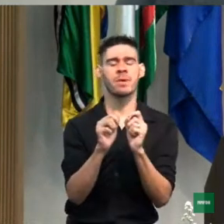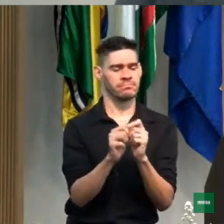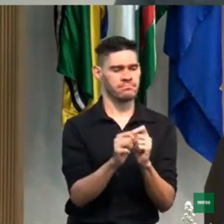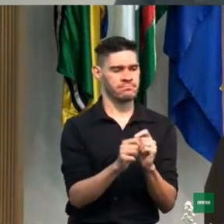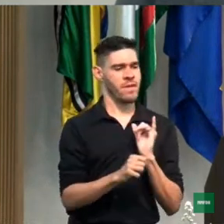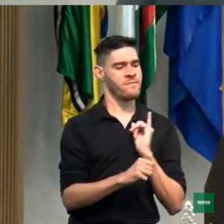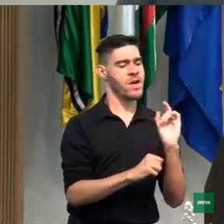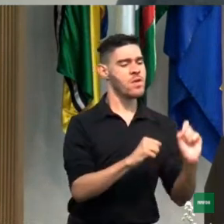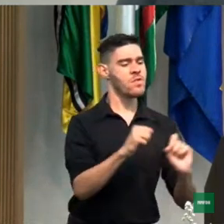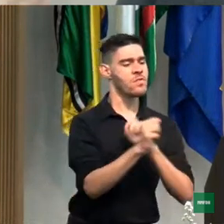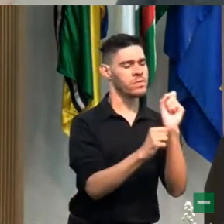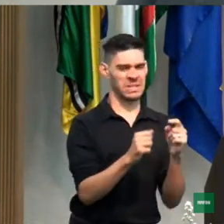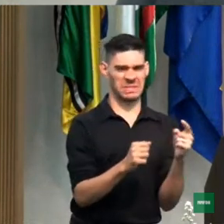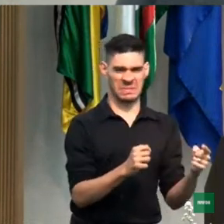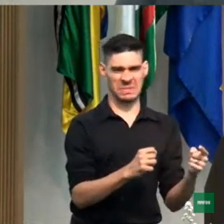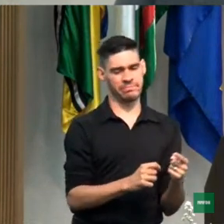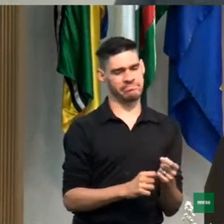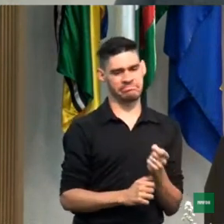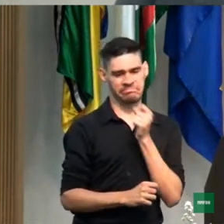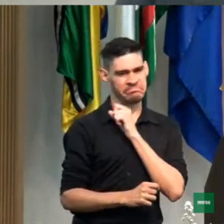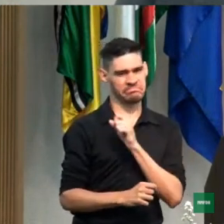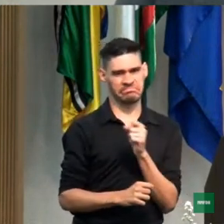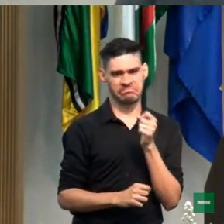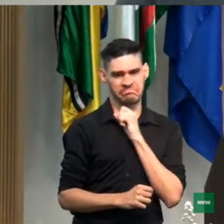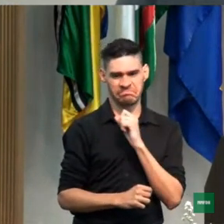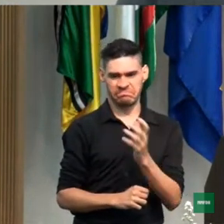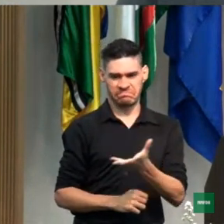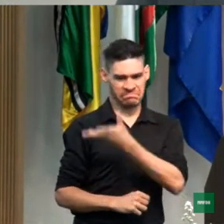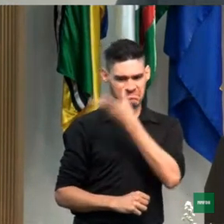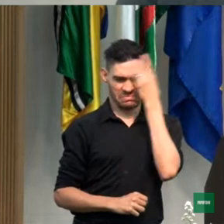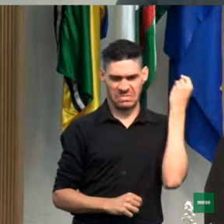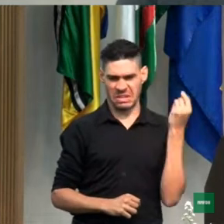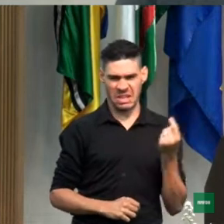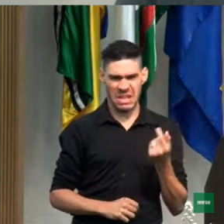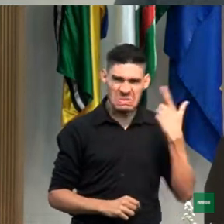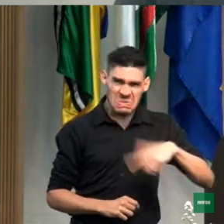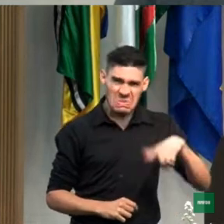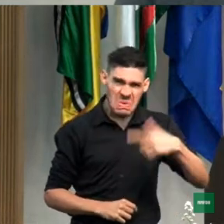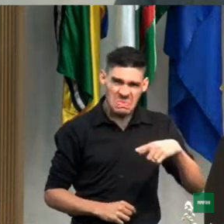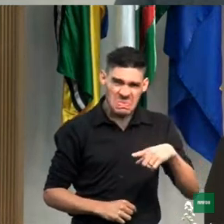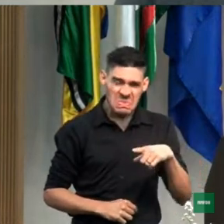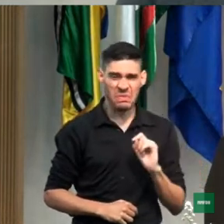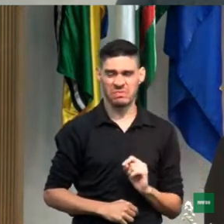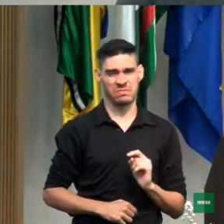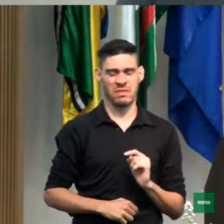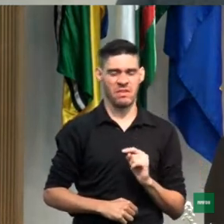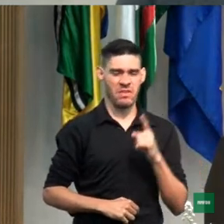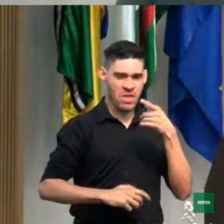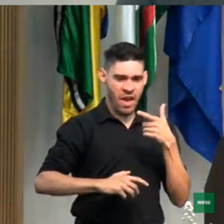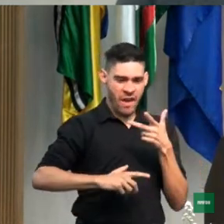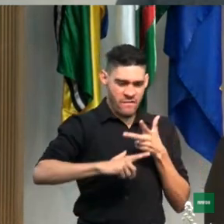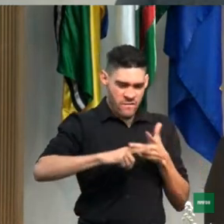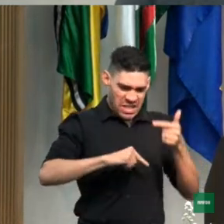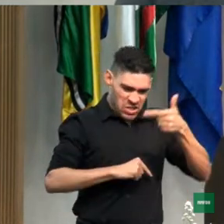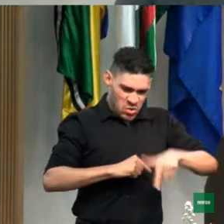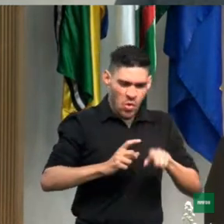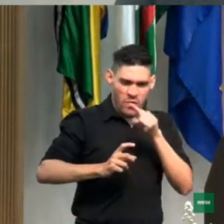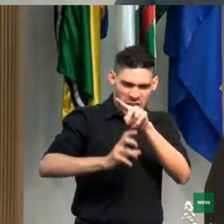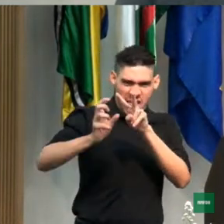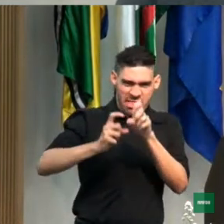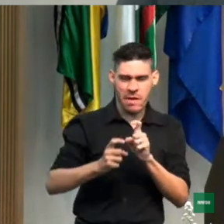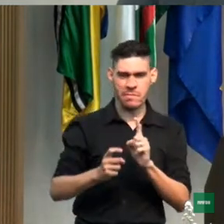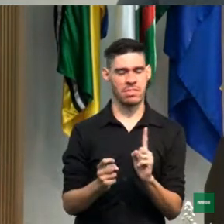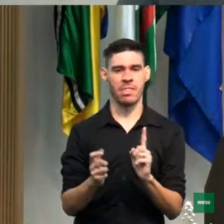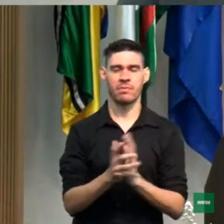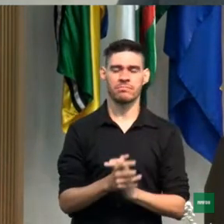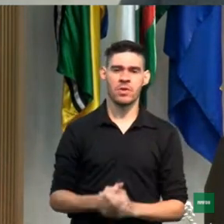batido. Esquece isso. Você não vai ser mais reeleito com esse tema. Esse tema aí está